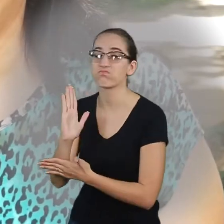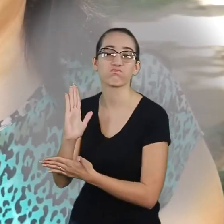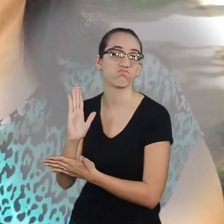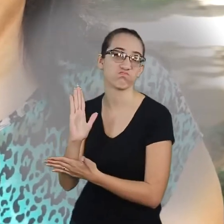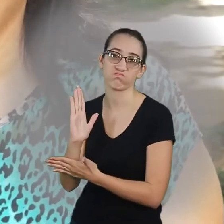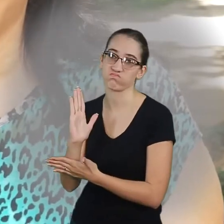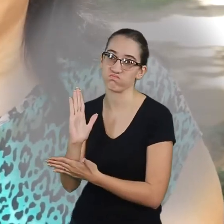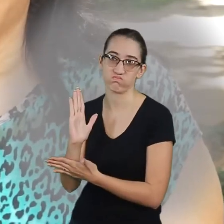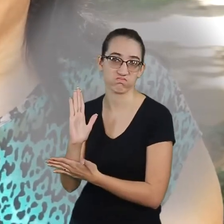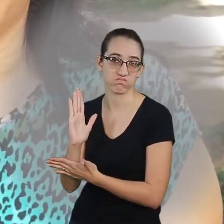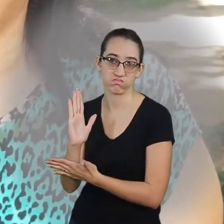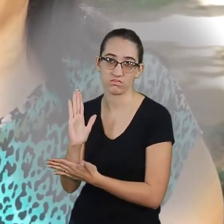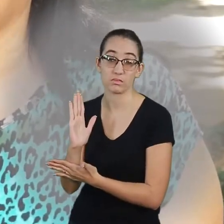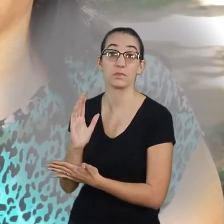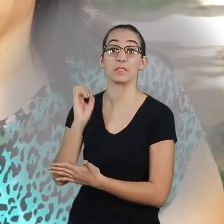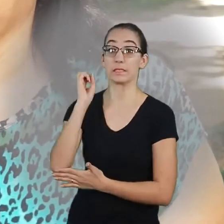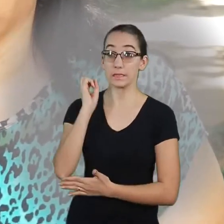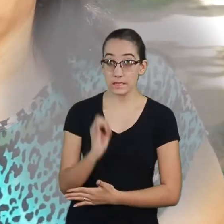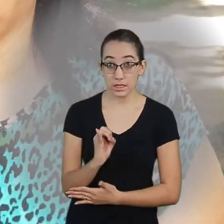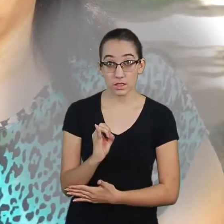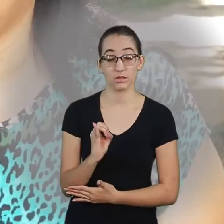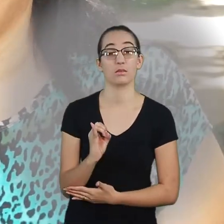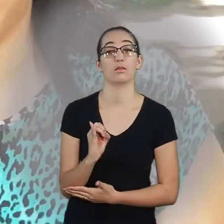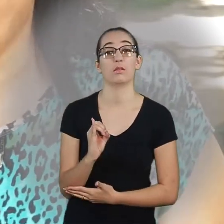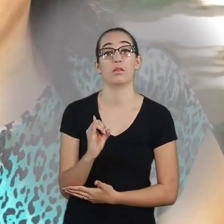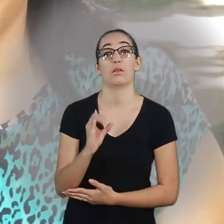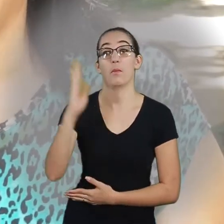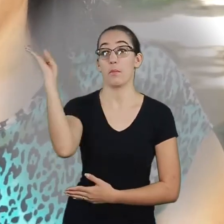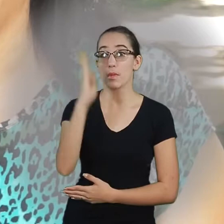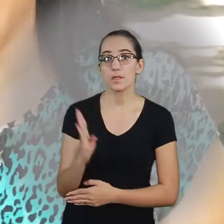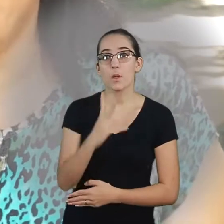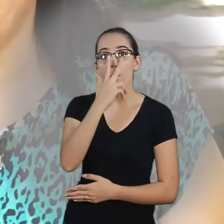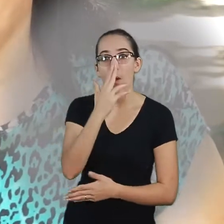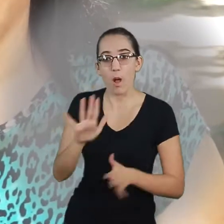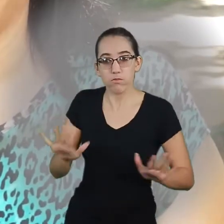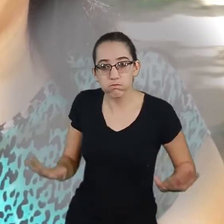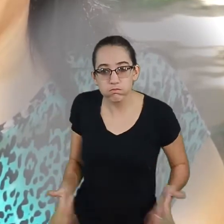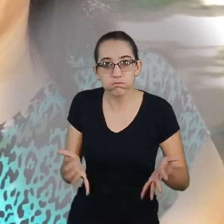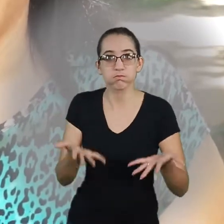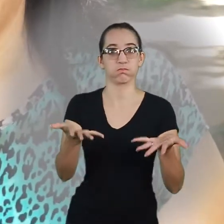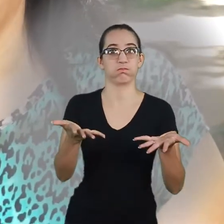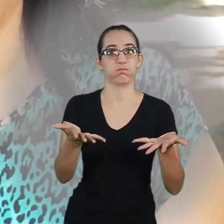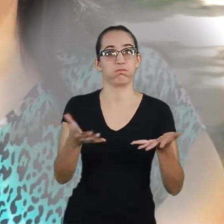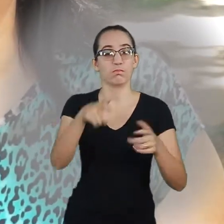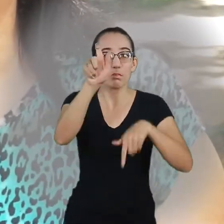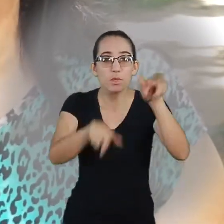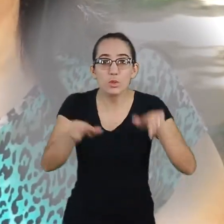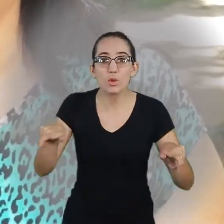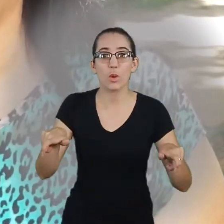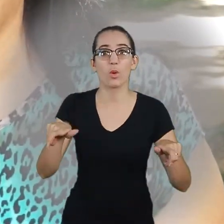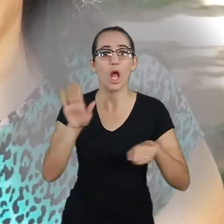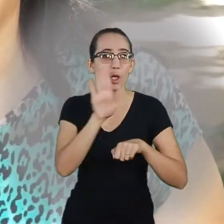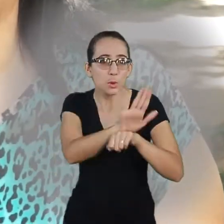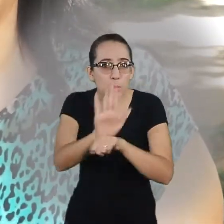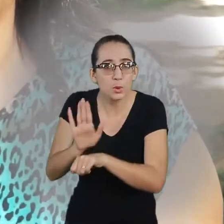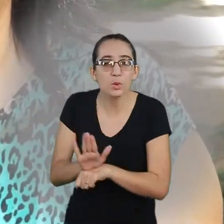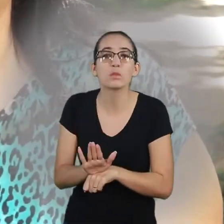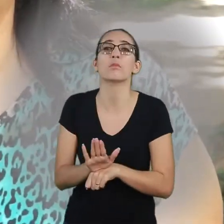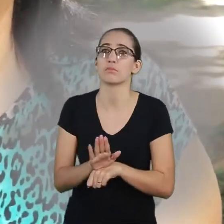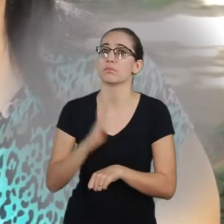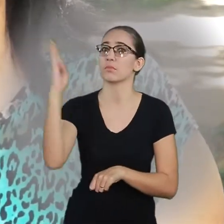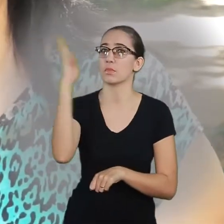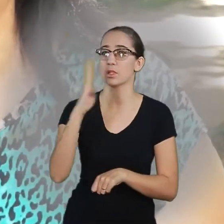Então, eu acho que se o Brasil incentivasse mais, ajudasse mais nesse sentido, o Brasil daria um